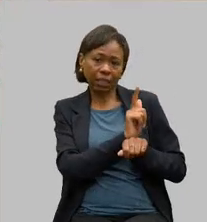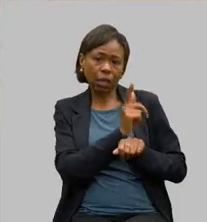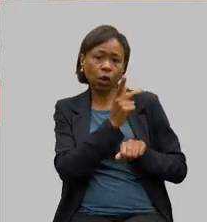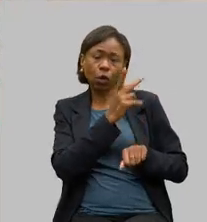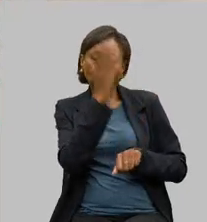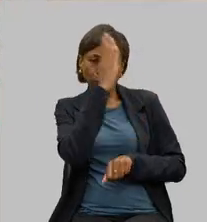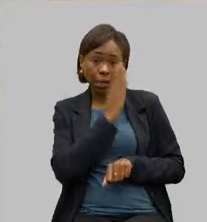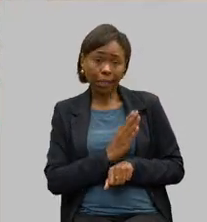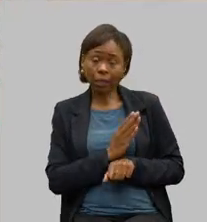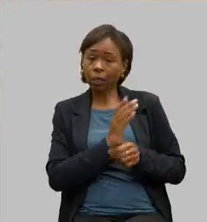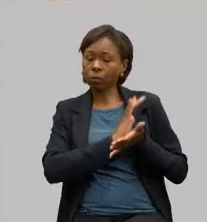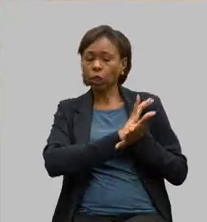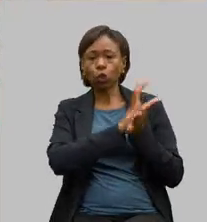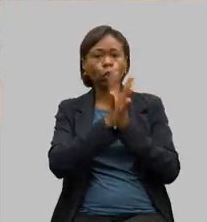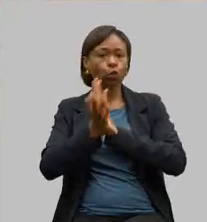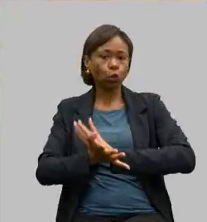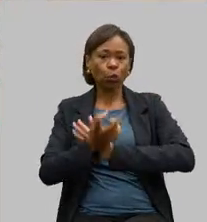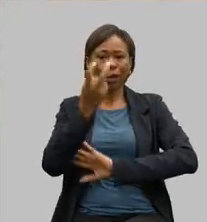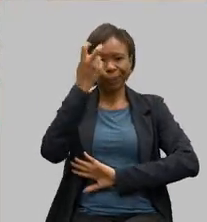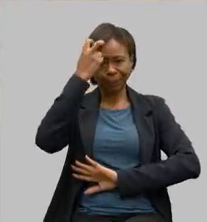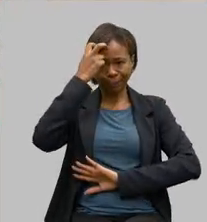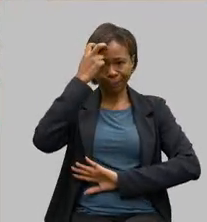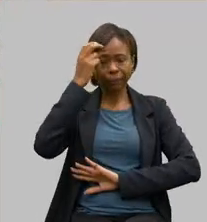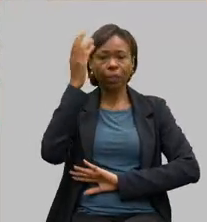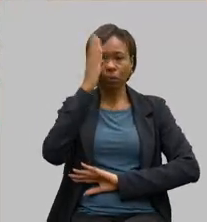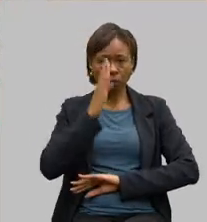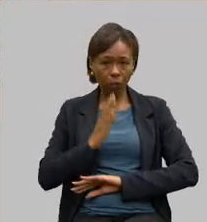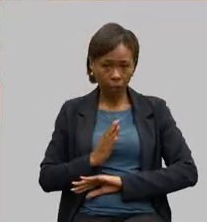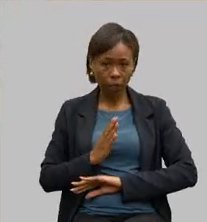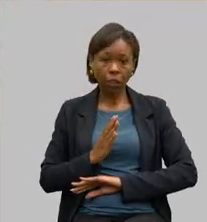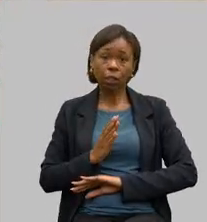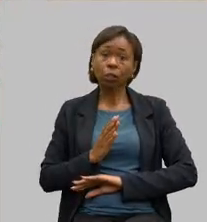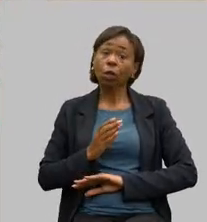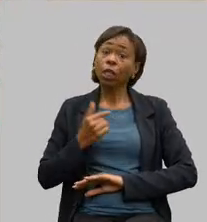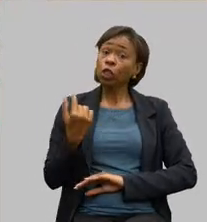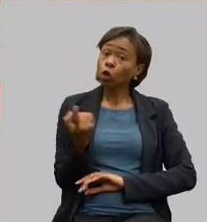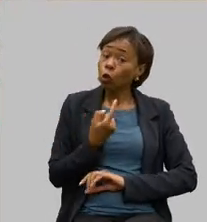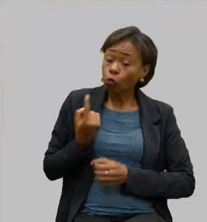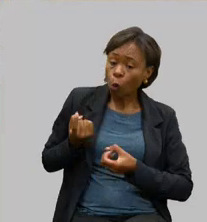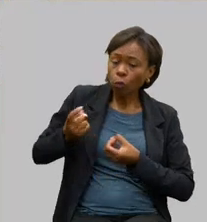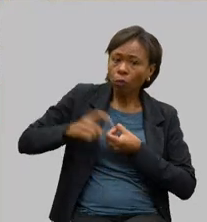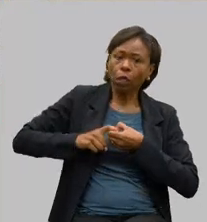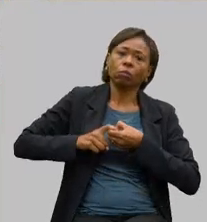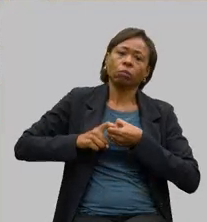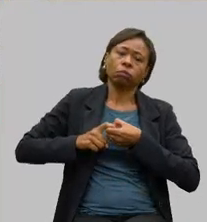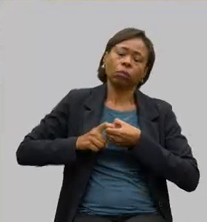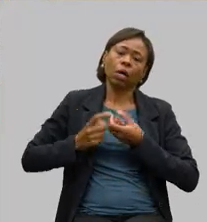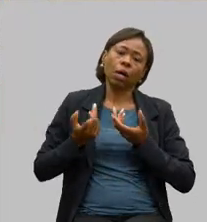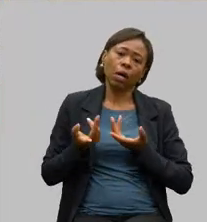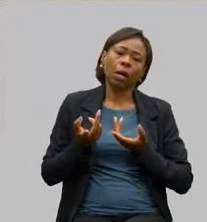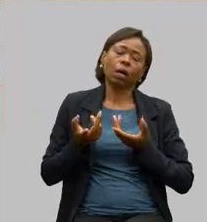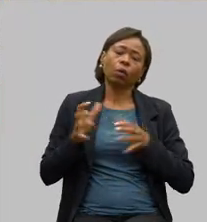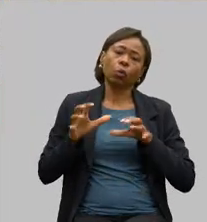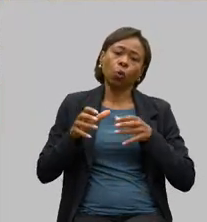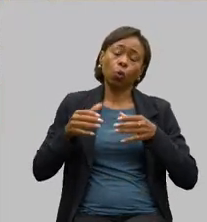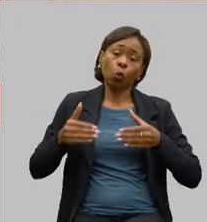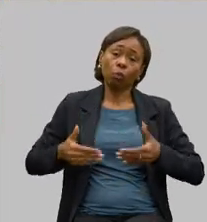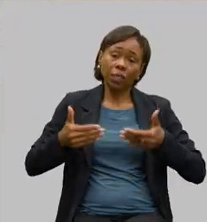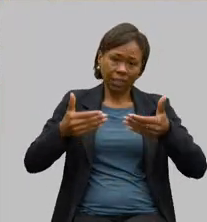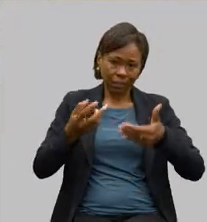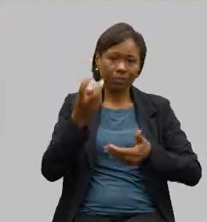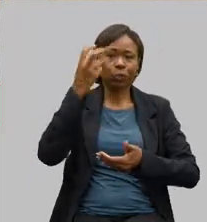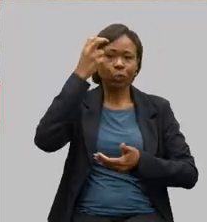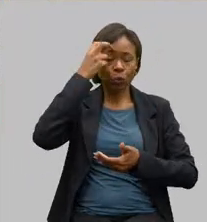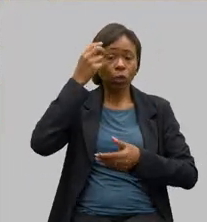país quando termina com acaba com o ministério e nós voltamos com o ministério da cultura entendendo que a cultura faz parte da saúde não só mental